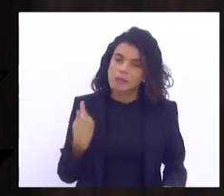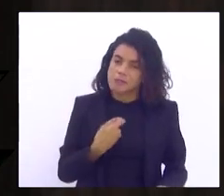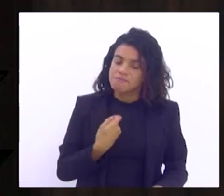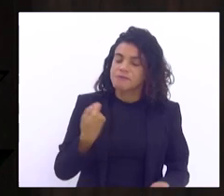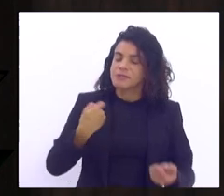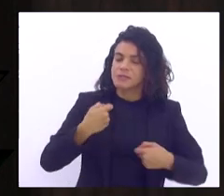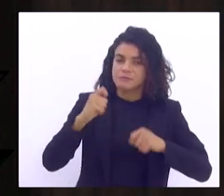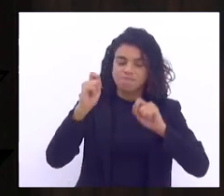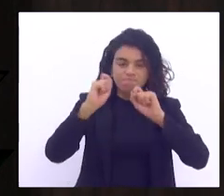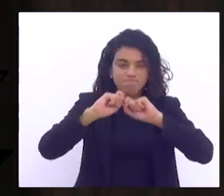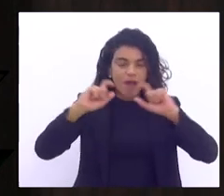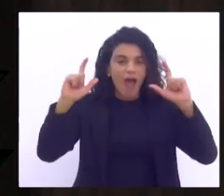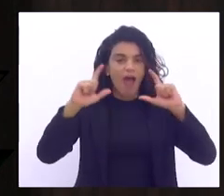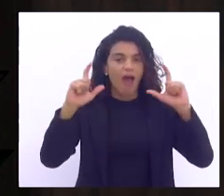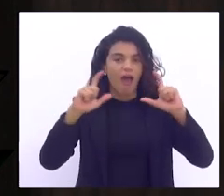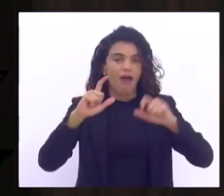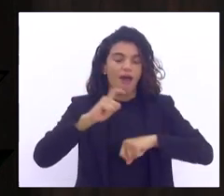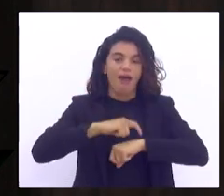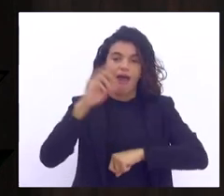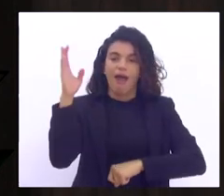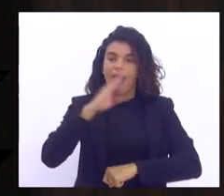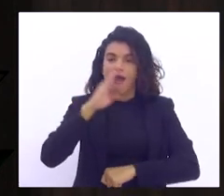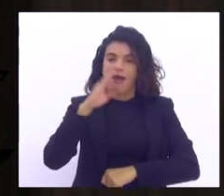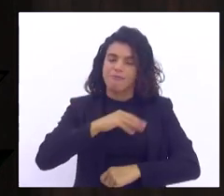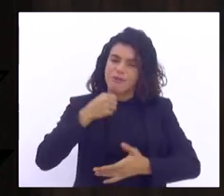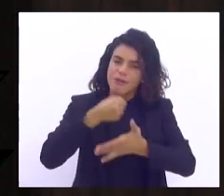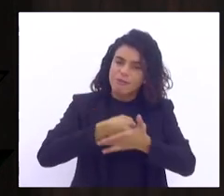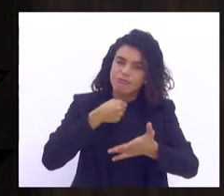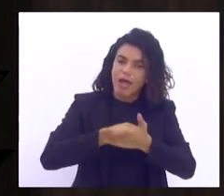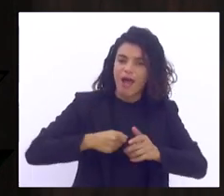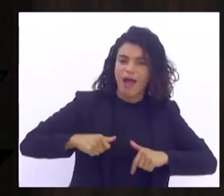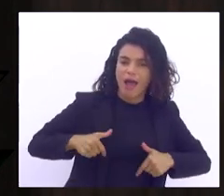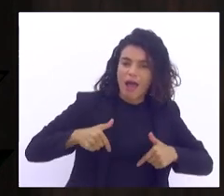despertar enquanto é tempo e lutar e agir